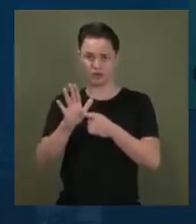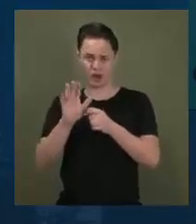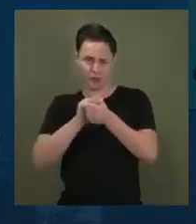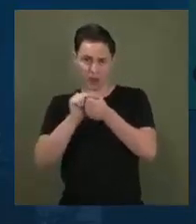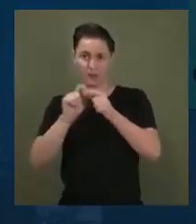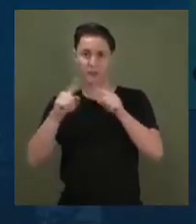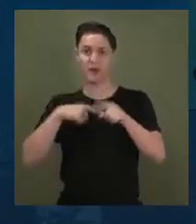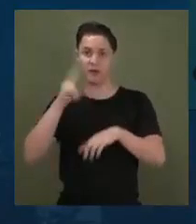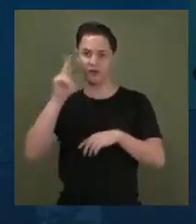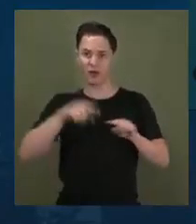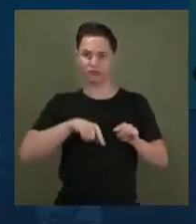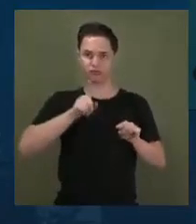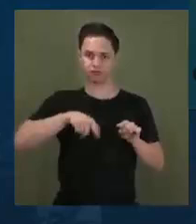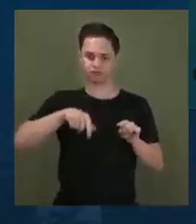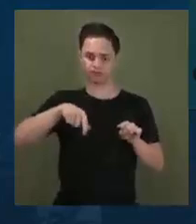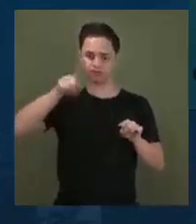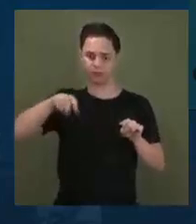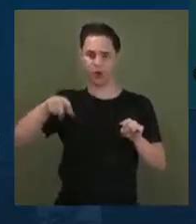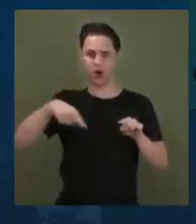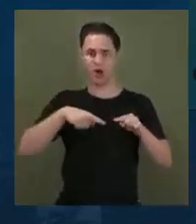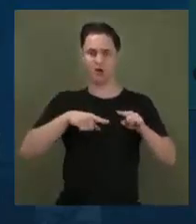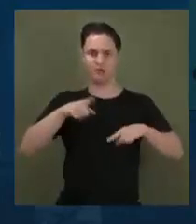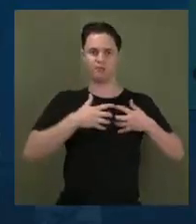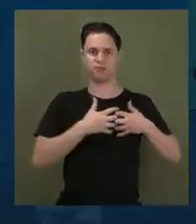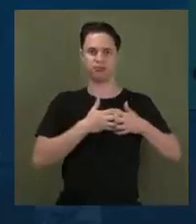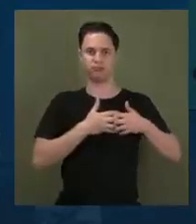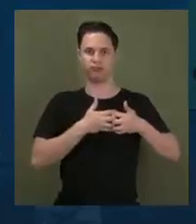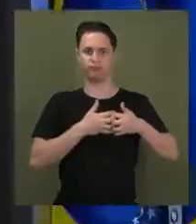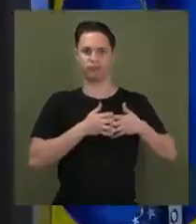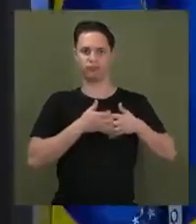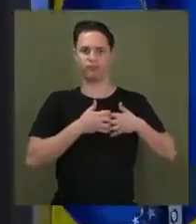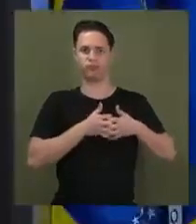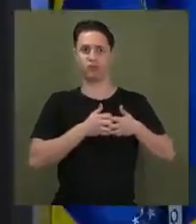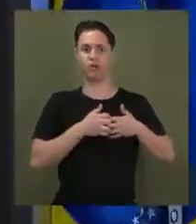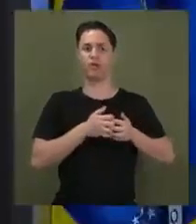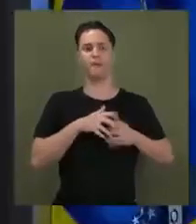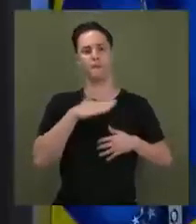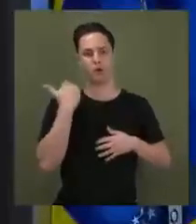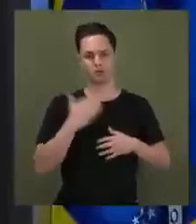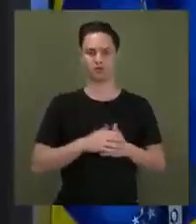de perto, mostrando a arritmia cardíaca levando a mortes súbitas.